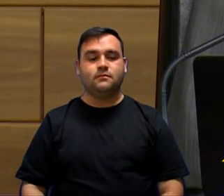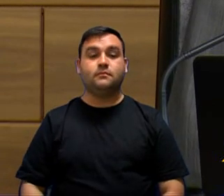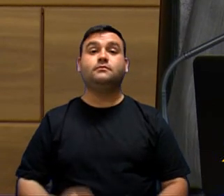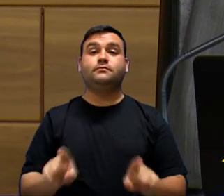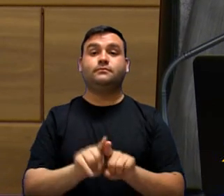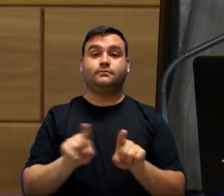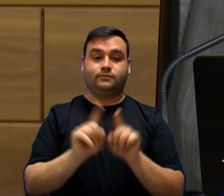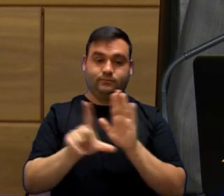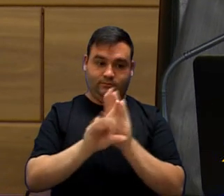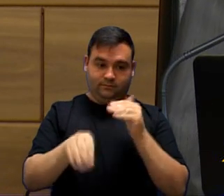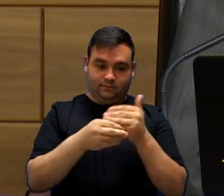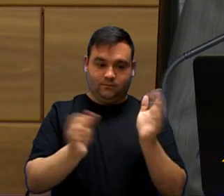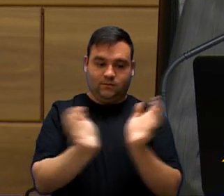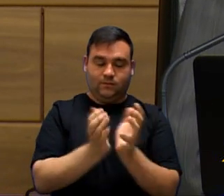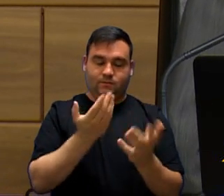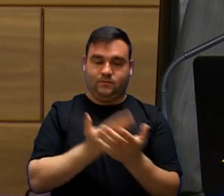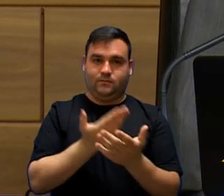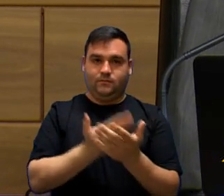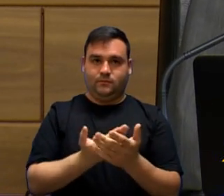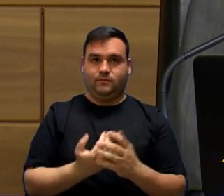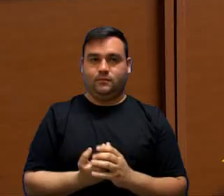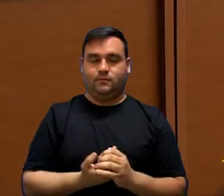Também para a emenda da comissão.